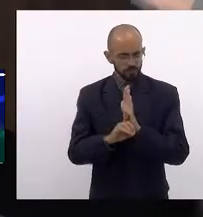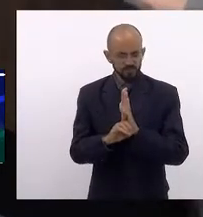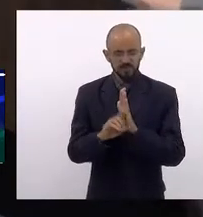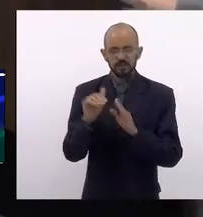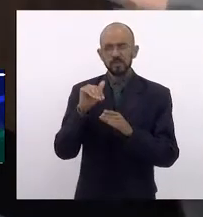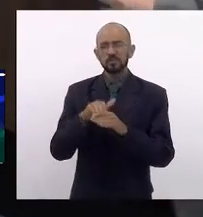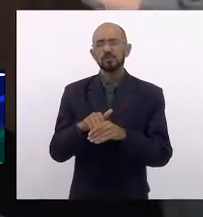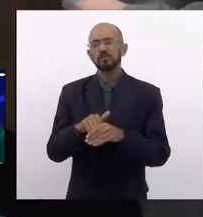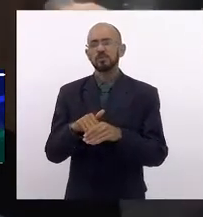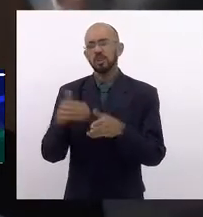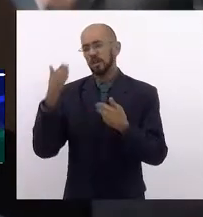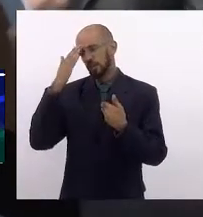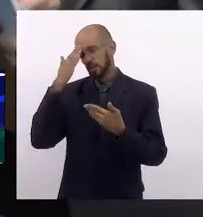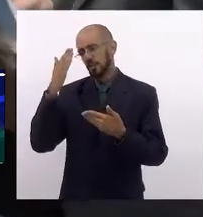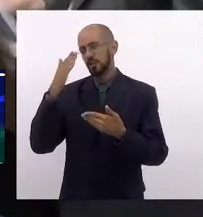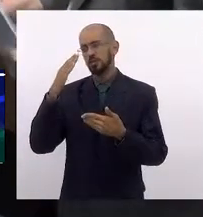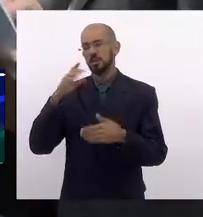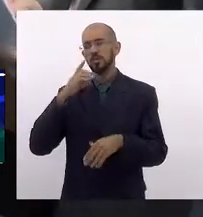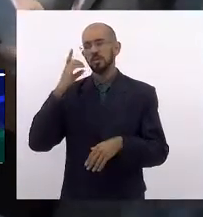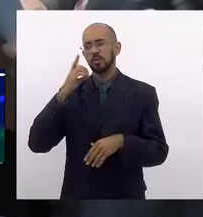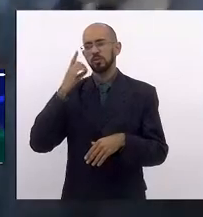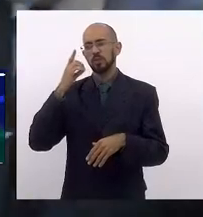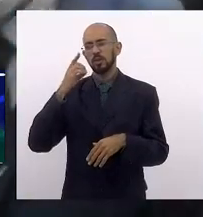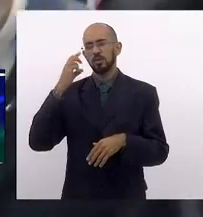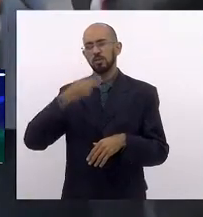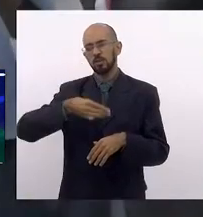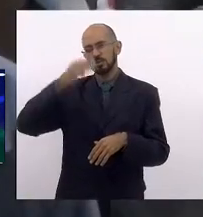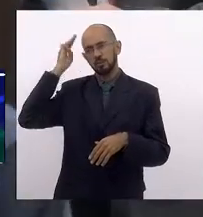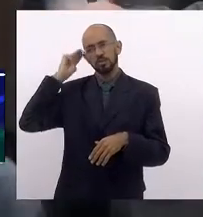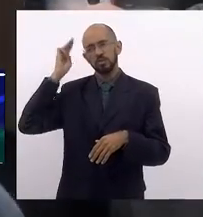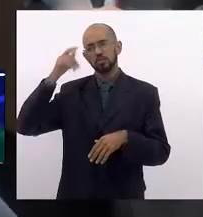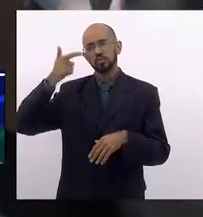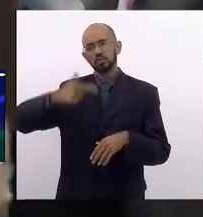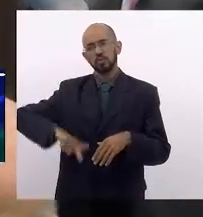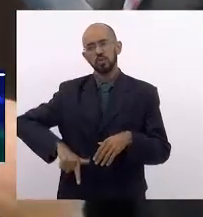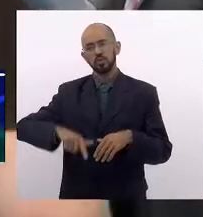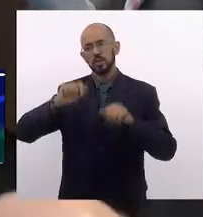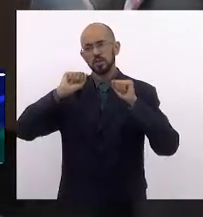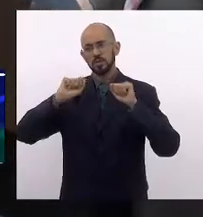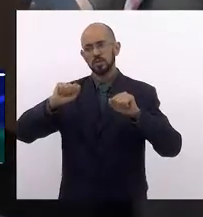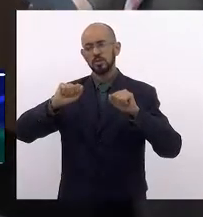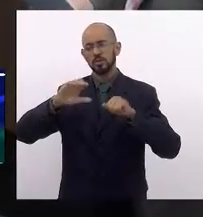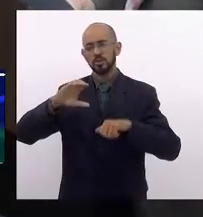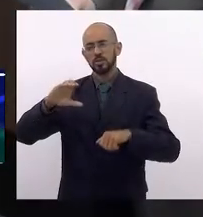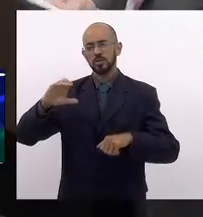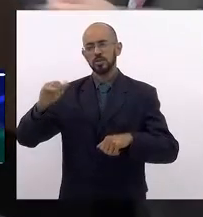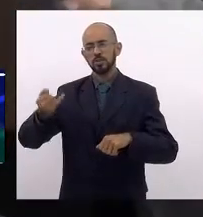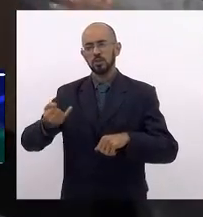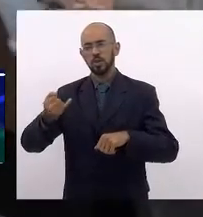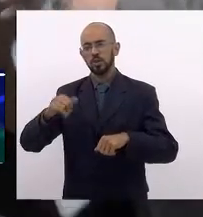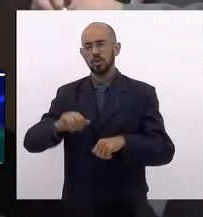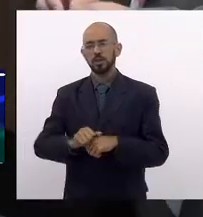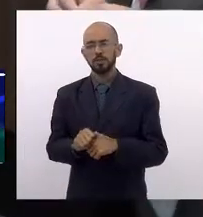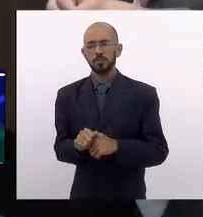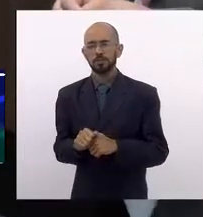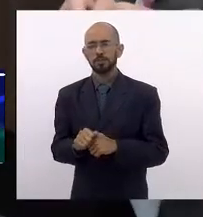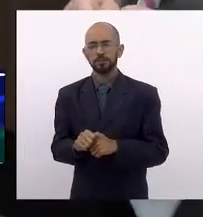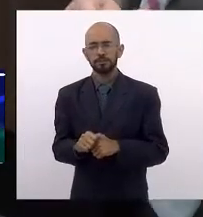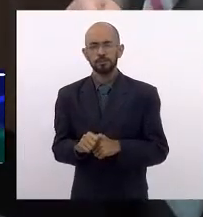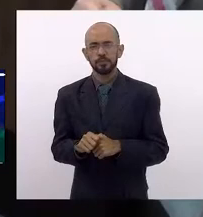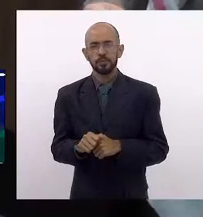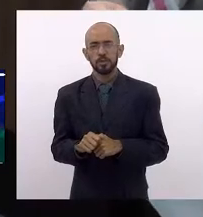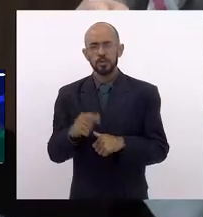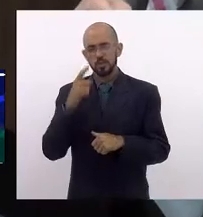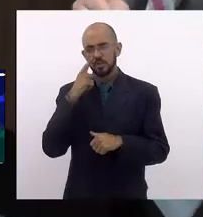voto agradecer ao Deputado Márcio Pacheco mais uma vez na assessoria da ccj Milena pessoa tem particular que